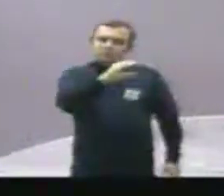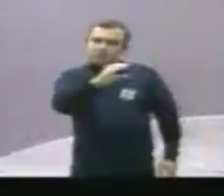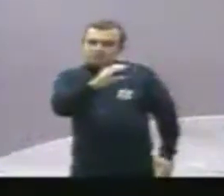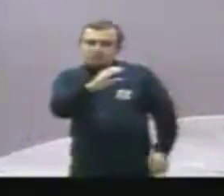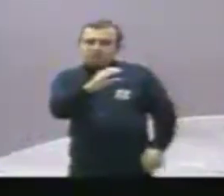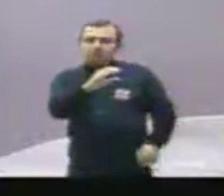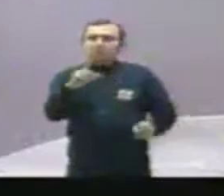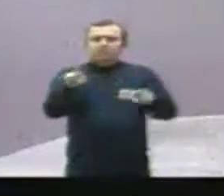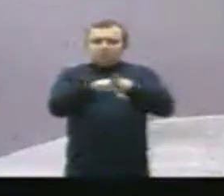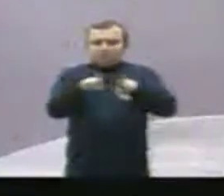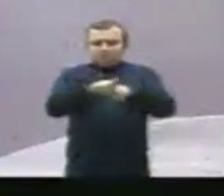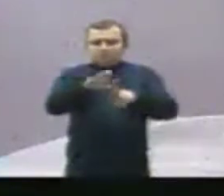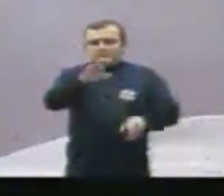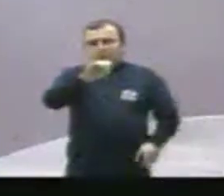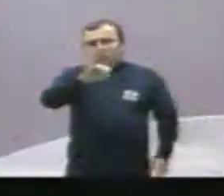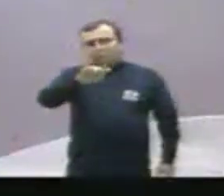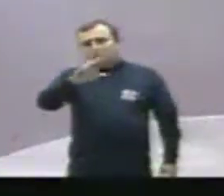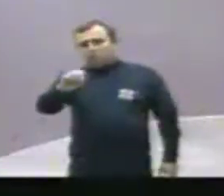o código